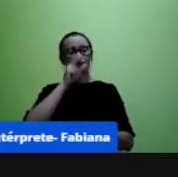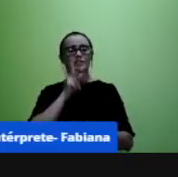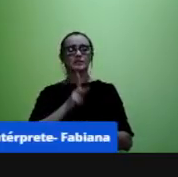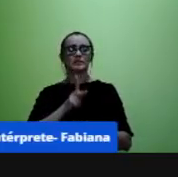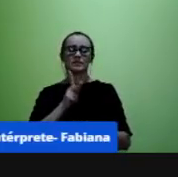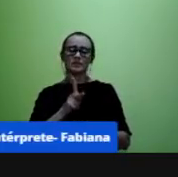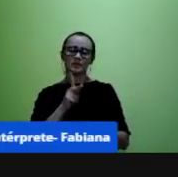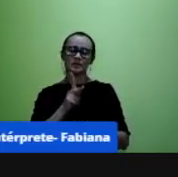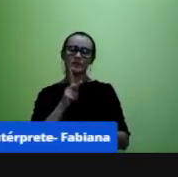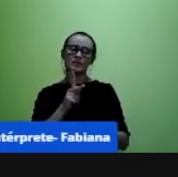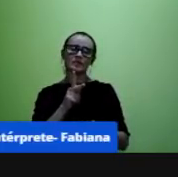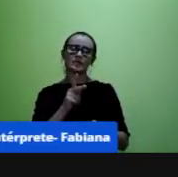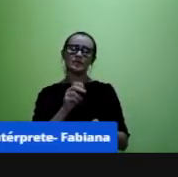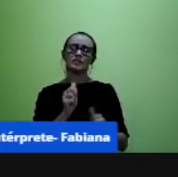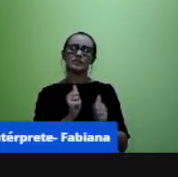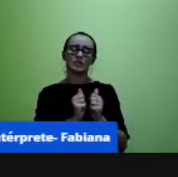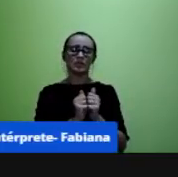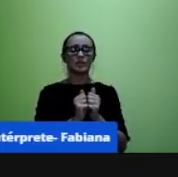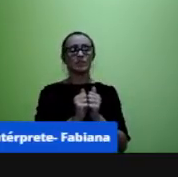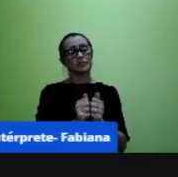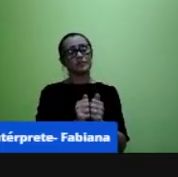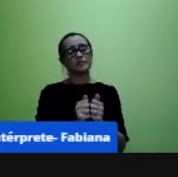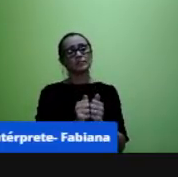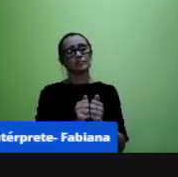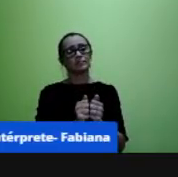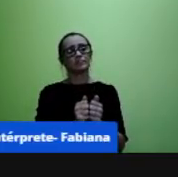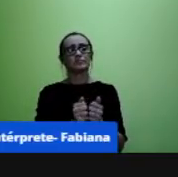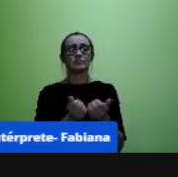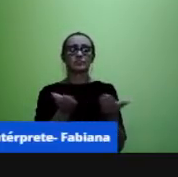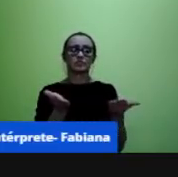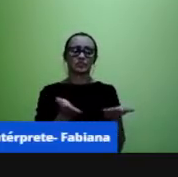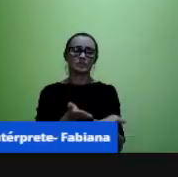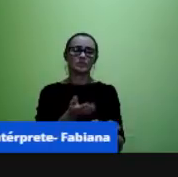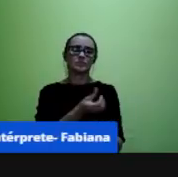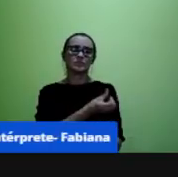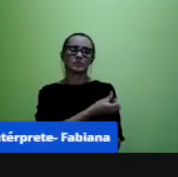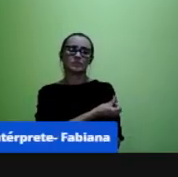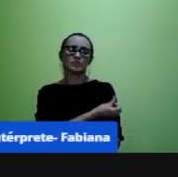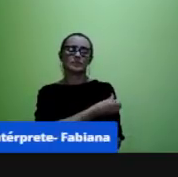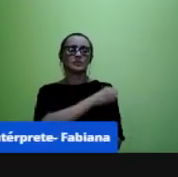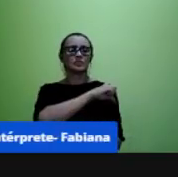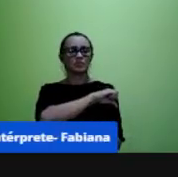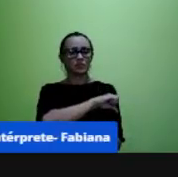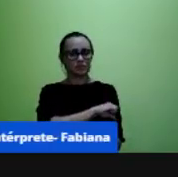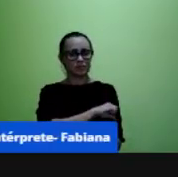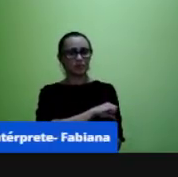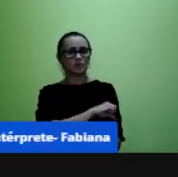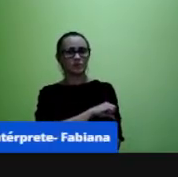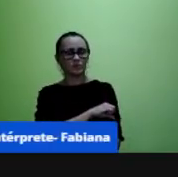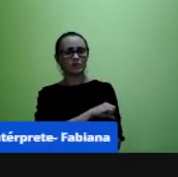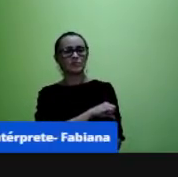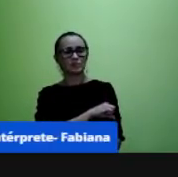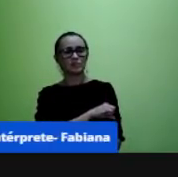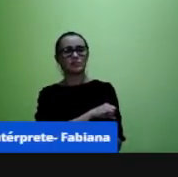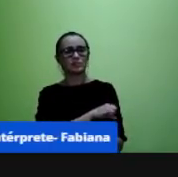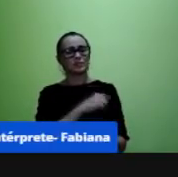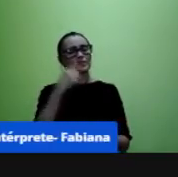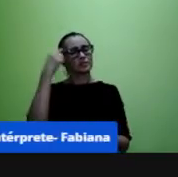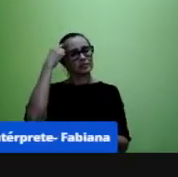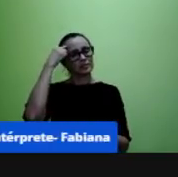esse aluno, né, no caso de sexto ao nono, né, você vai levar em conta todo esse processo da avaliação para